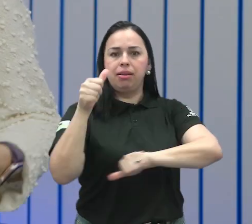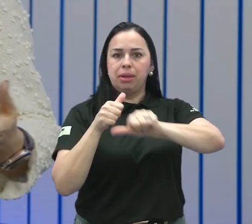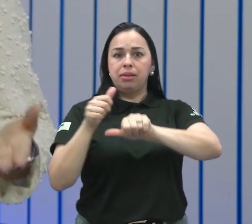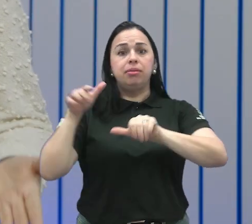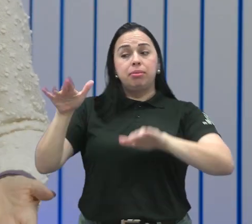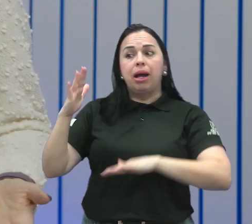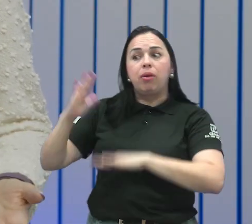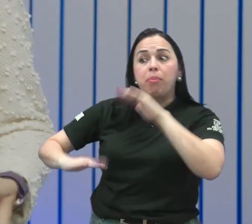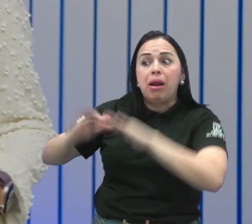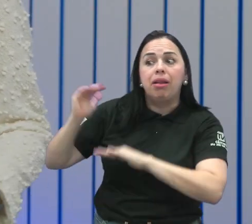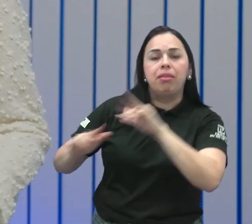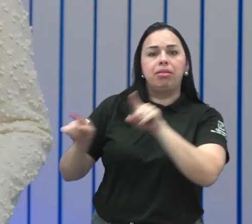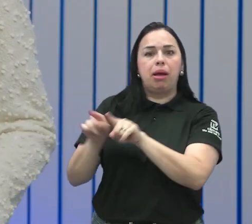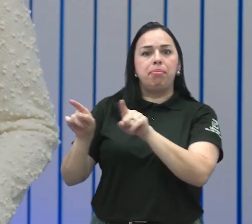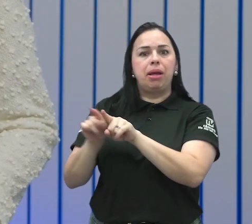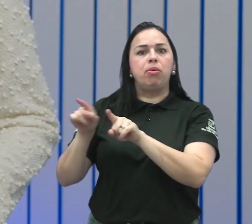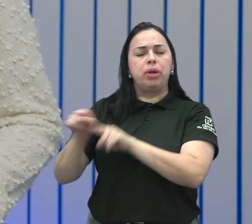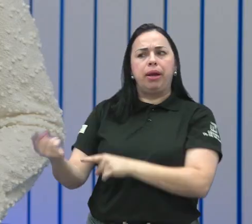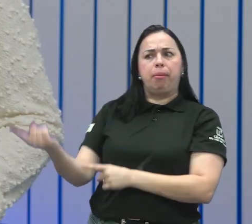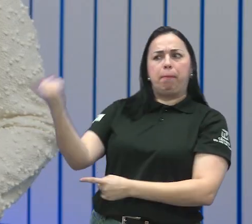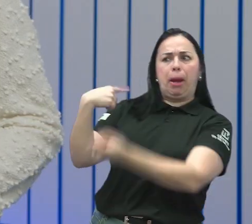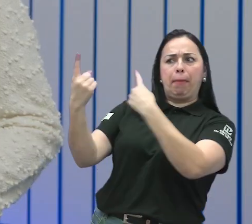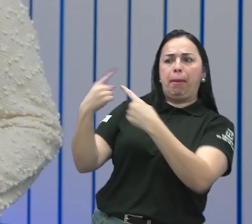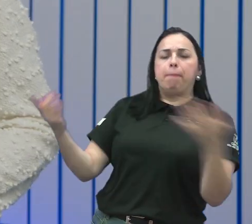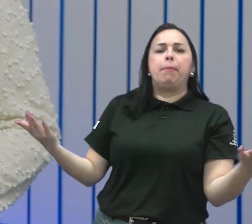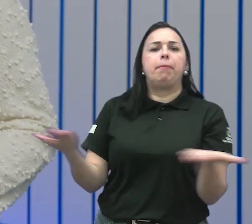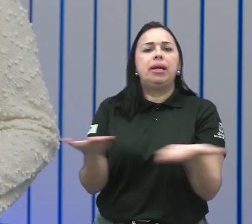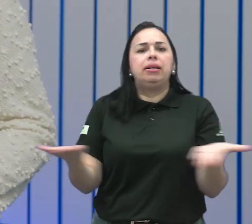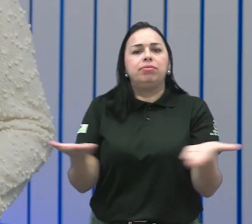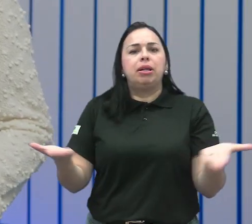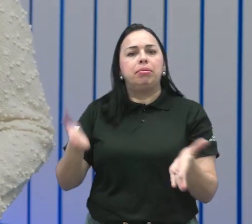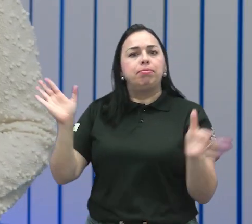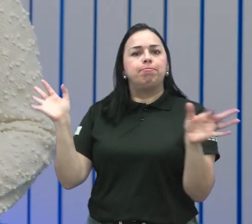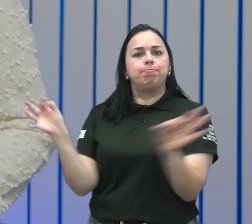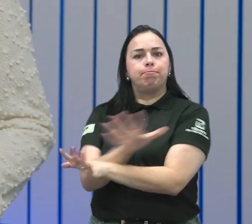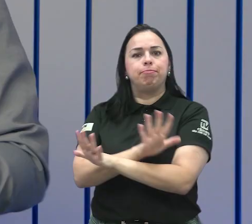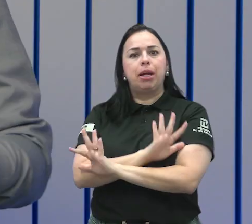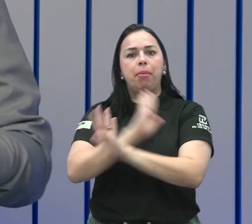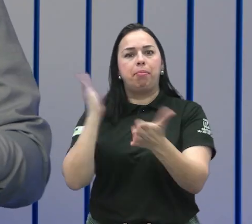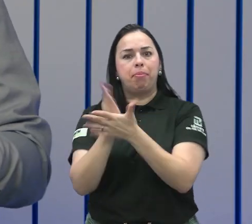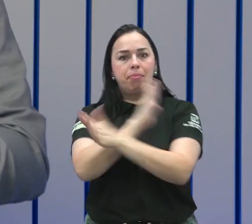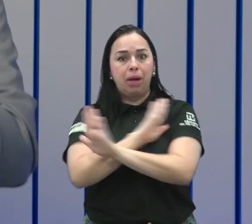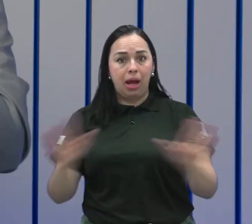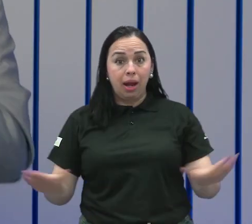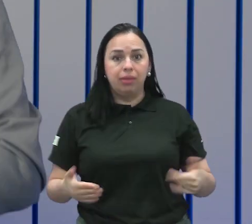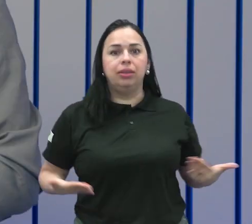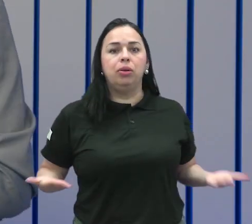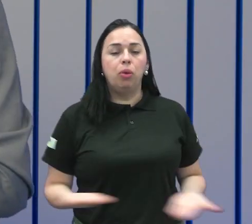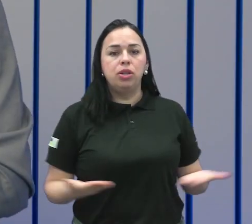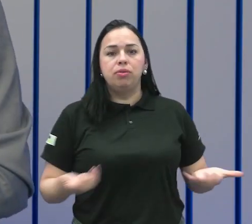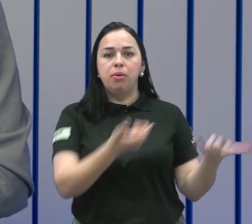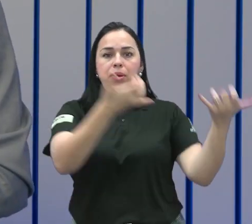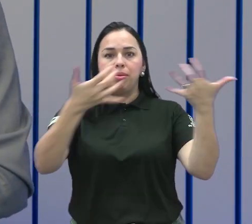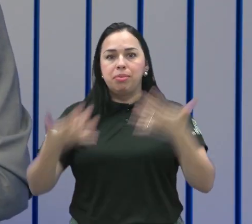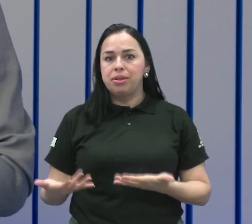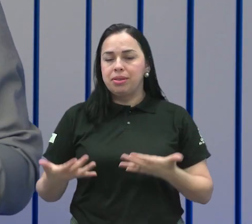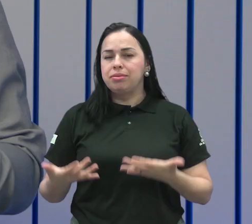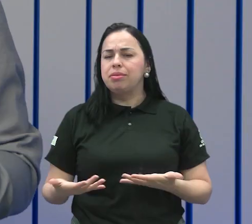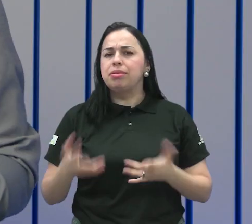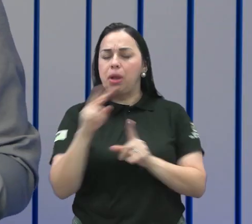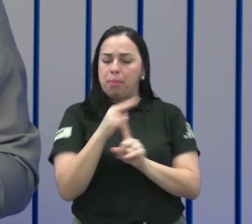que buscam diminuir e até reverter os efeitos da colonização na sociedade. No Sobre Política de hoje, vamos falar sobre